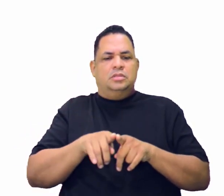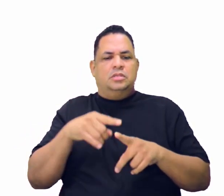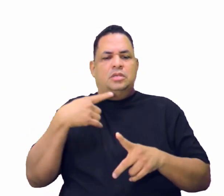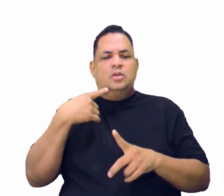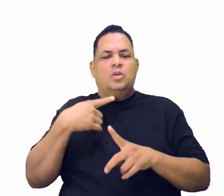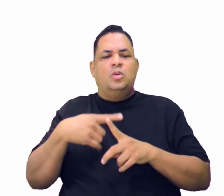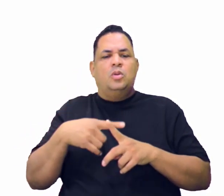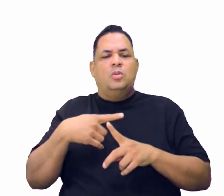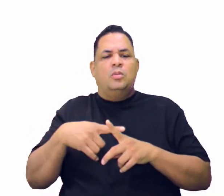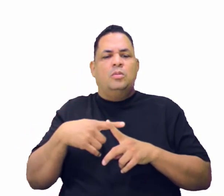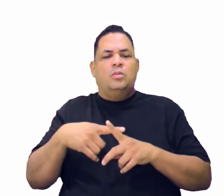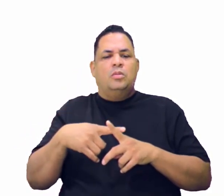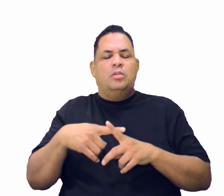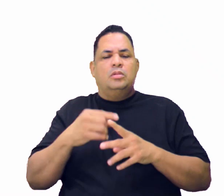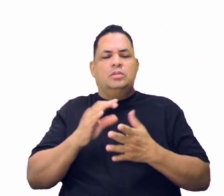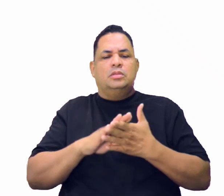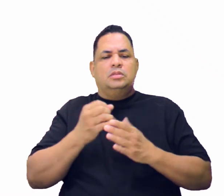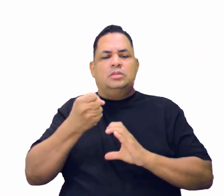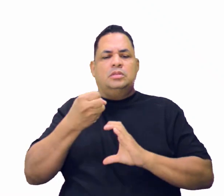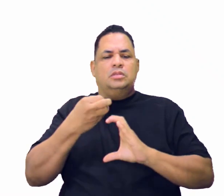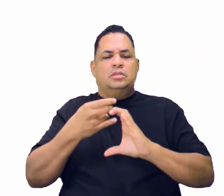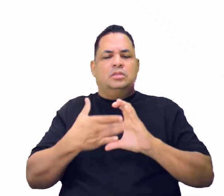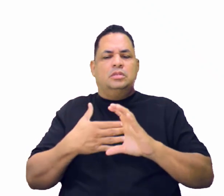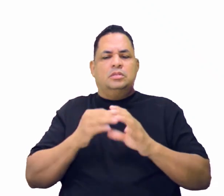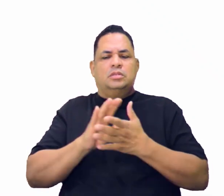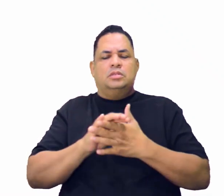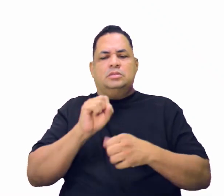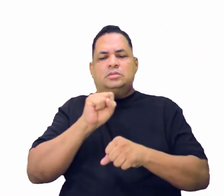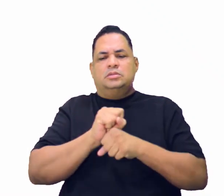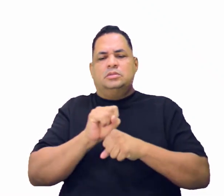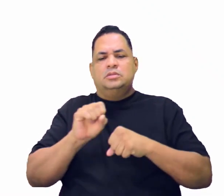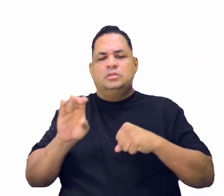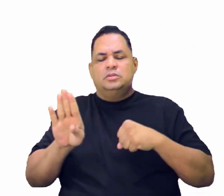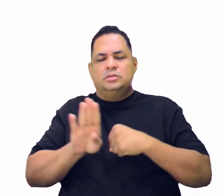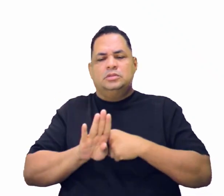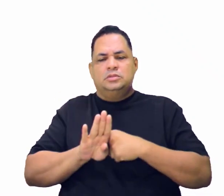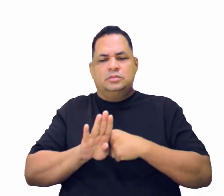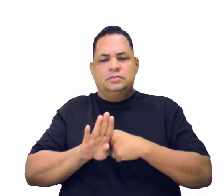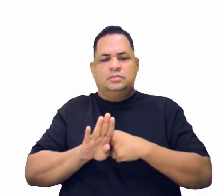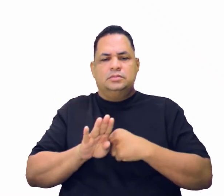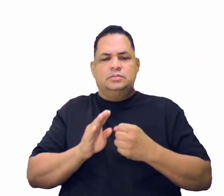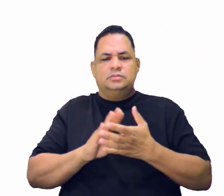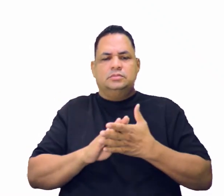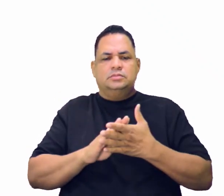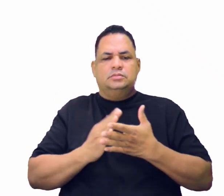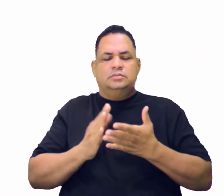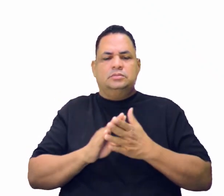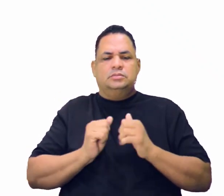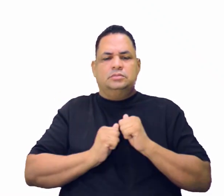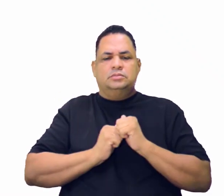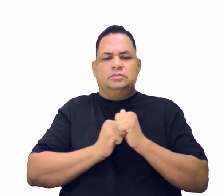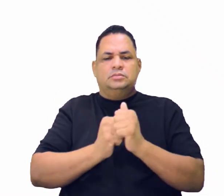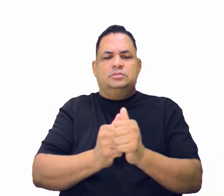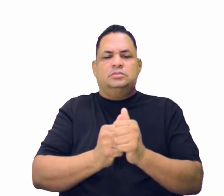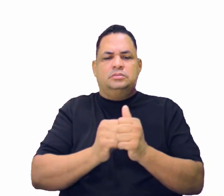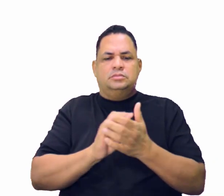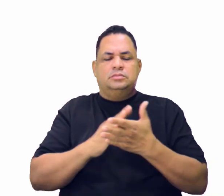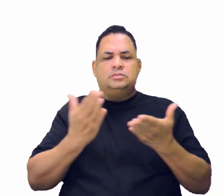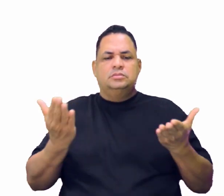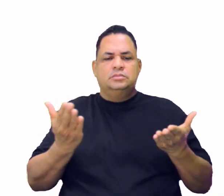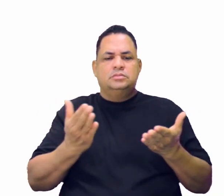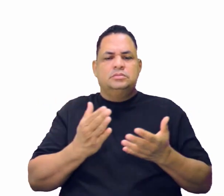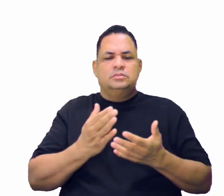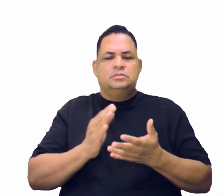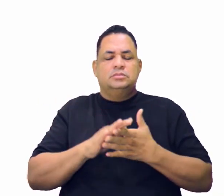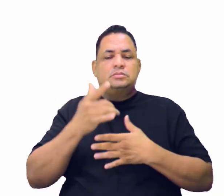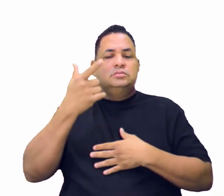porquê, que tem a função de substantivo, que é substantivo. é aquele que vem acompanhado de determinante.